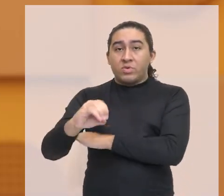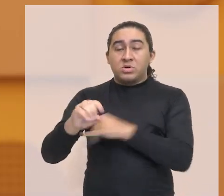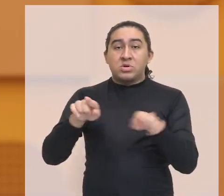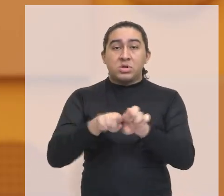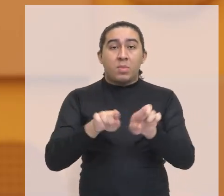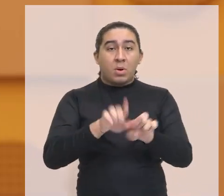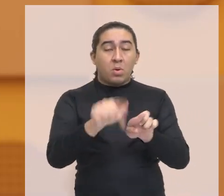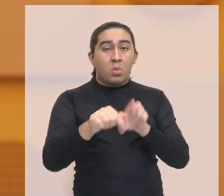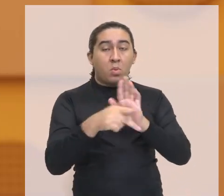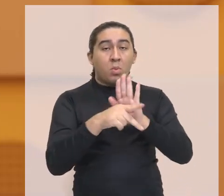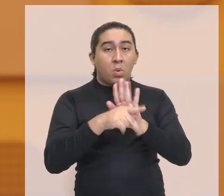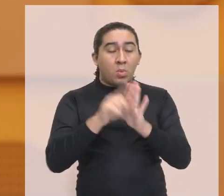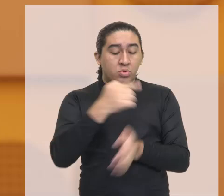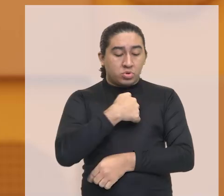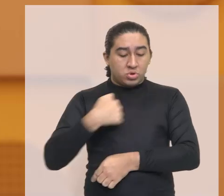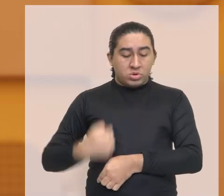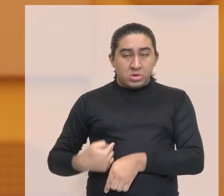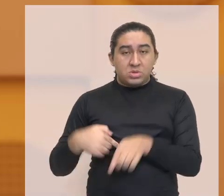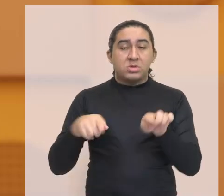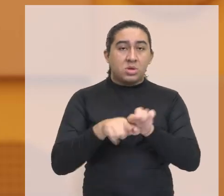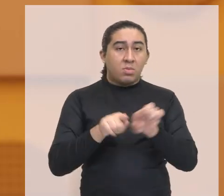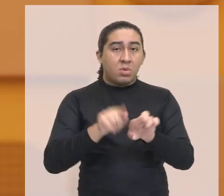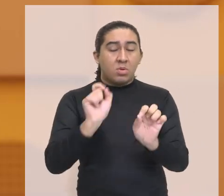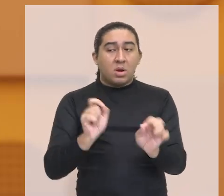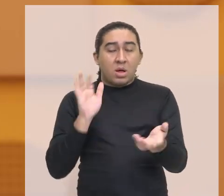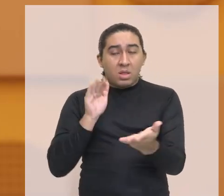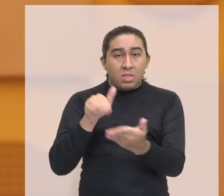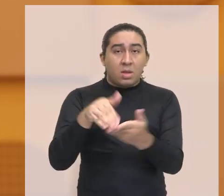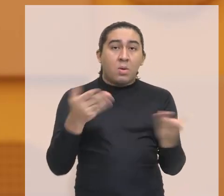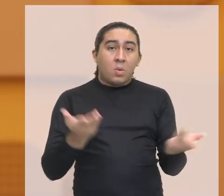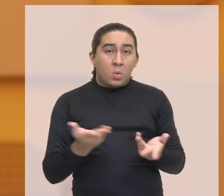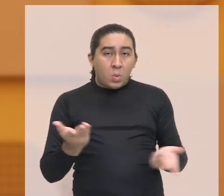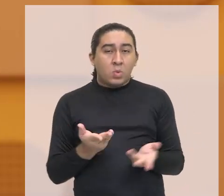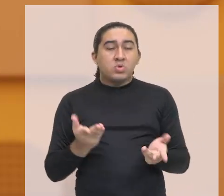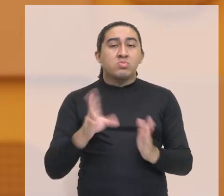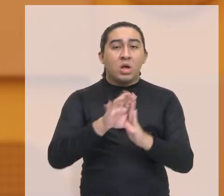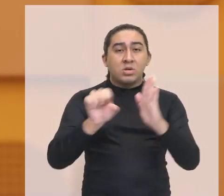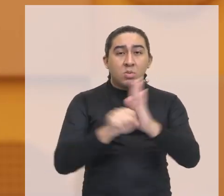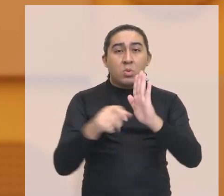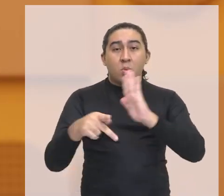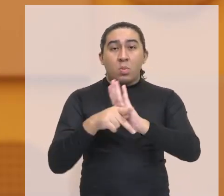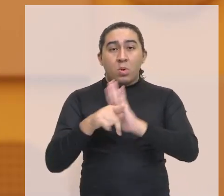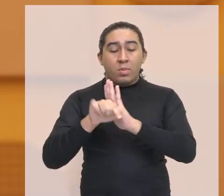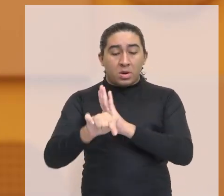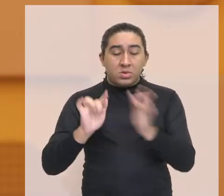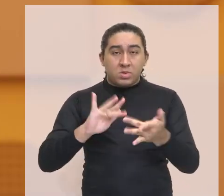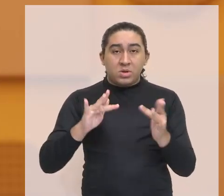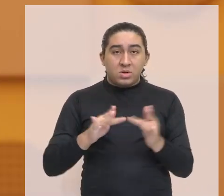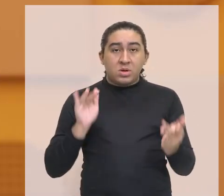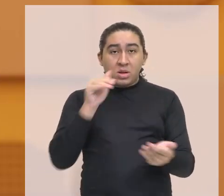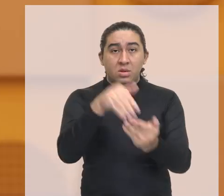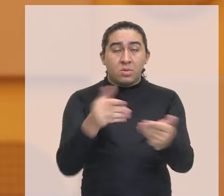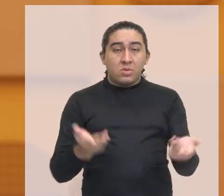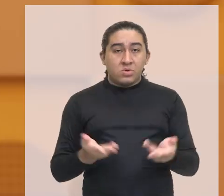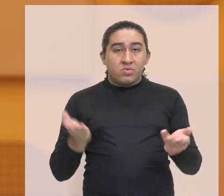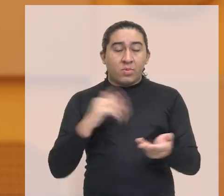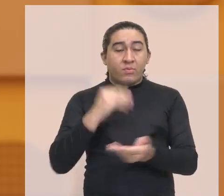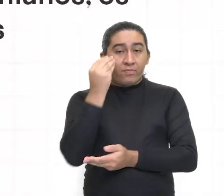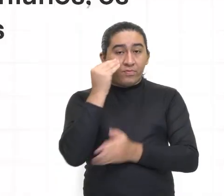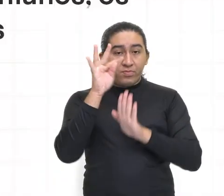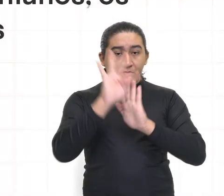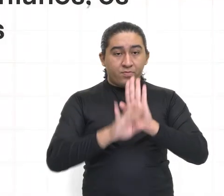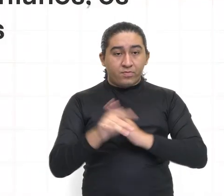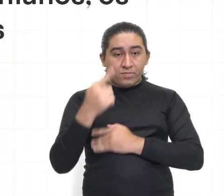modelo socialista chinês, que é aquele que mais simboliza o mundo socialista nos dias atuais. Vamos ao texto então, vamos lá,